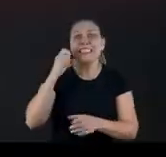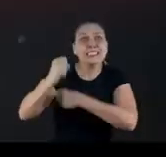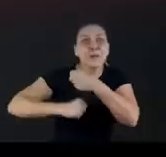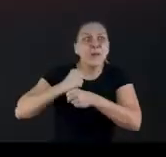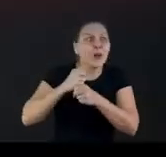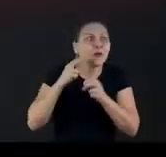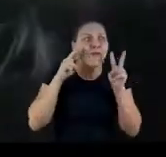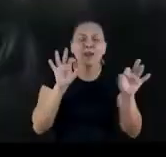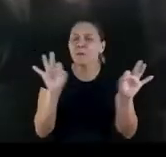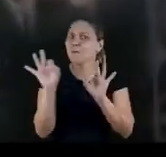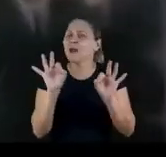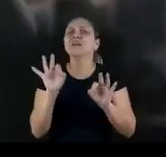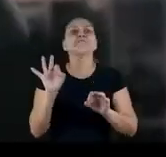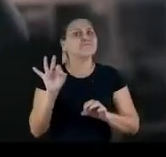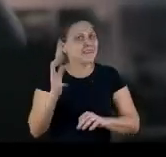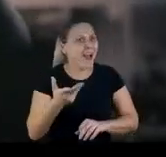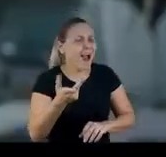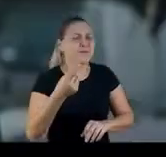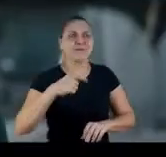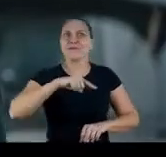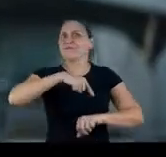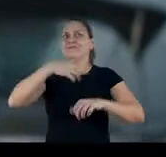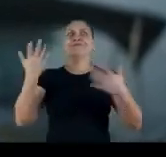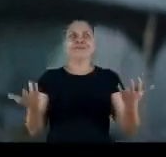tem 5 anos que a gente serviu. É, passa rápido.